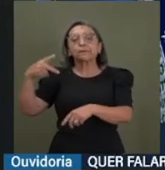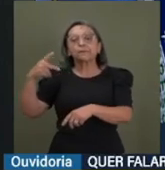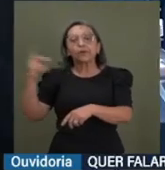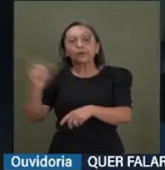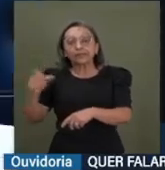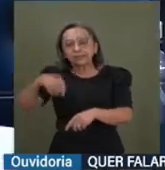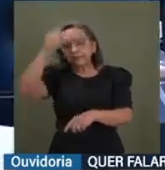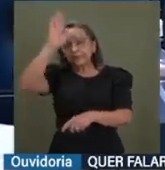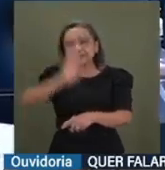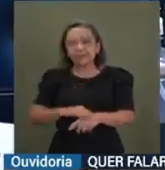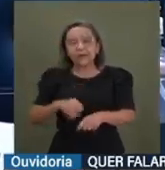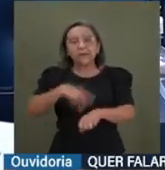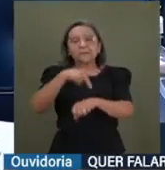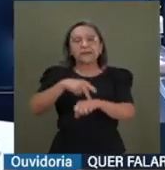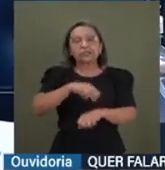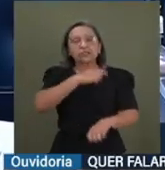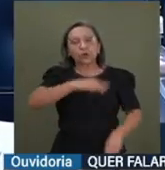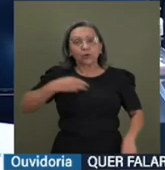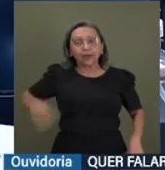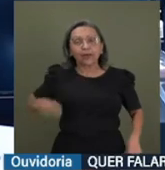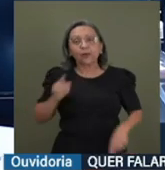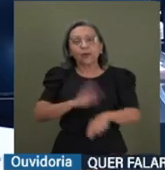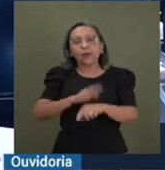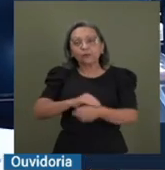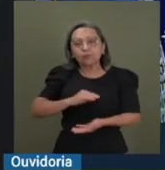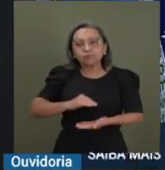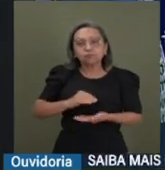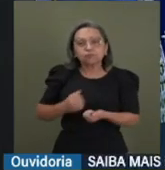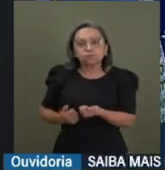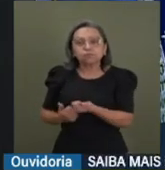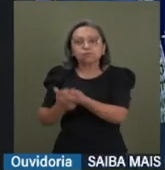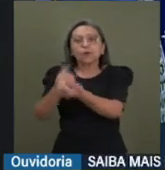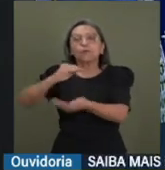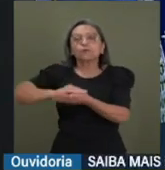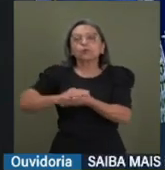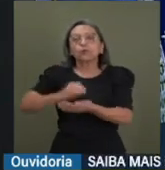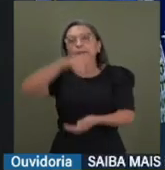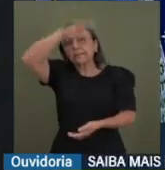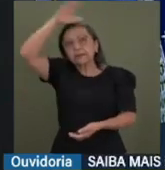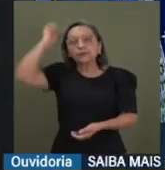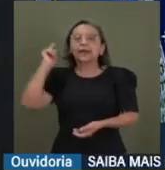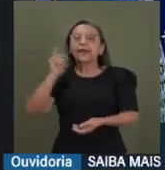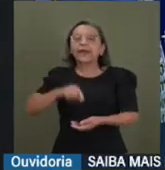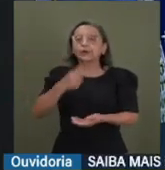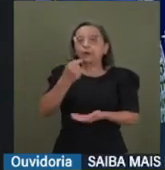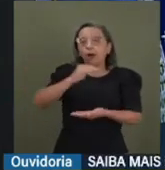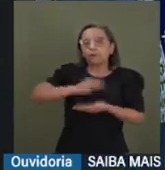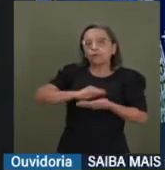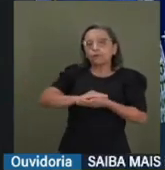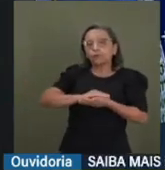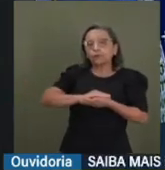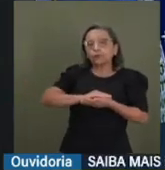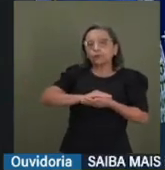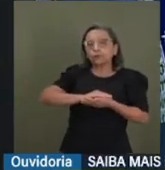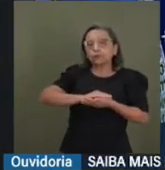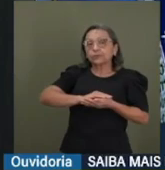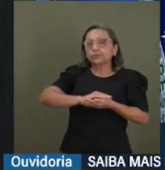Noruega, quando financia o Fundo Amazônia, que eu já disse nessa tribuna, é um fundo apátrida.